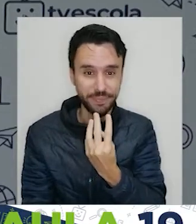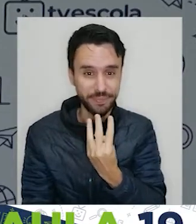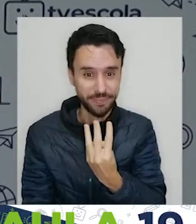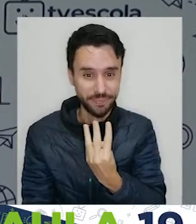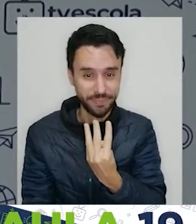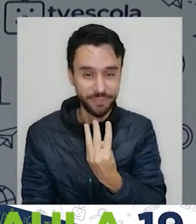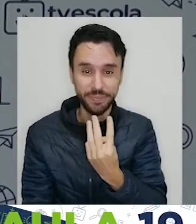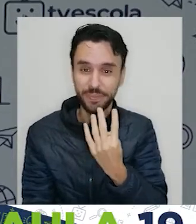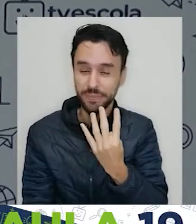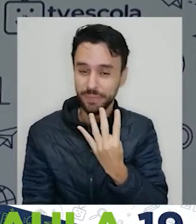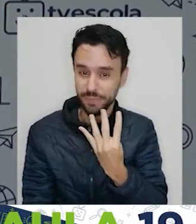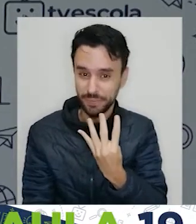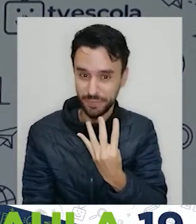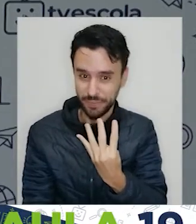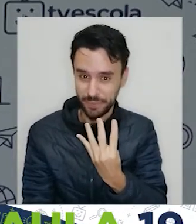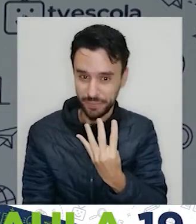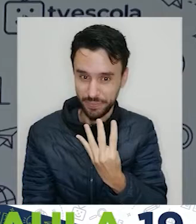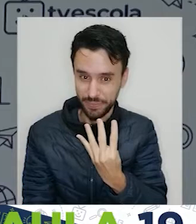três,